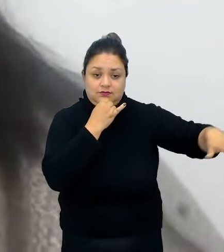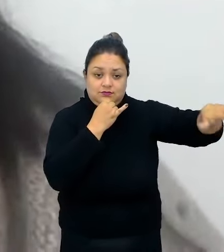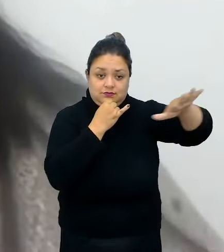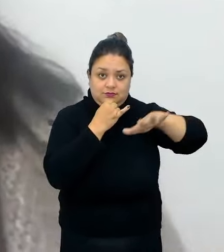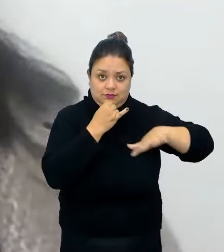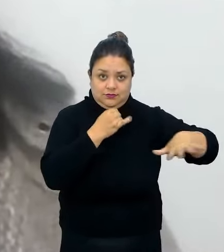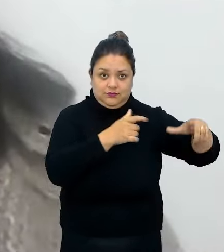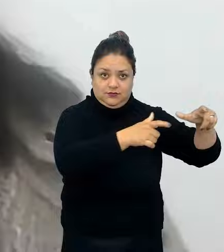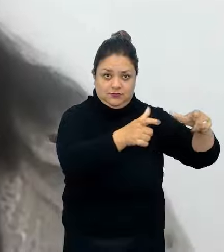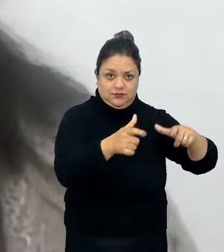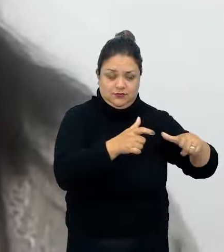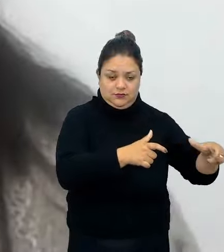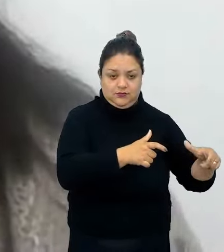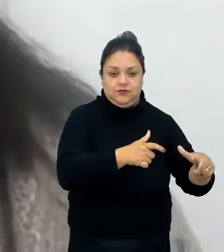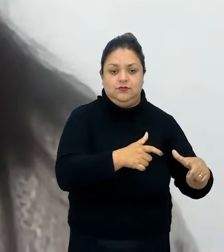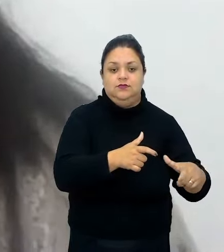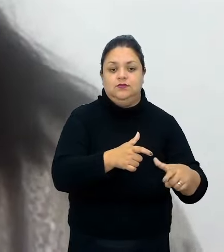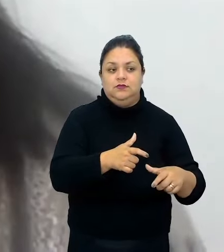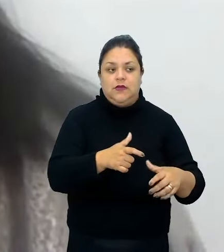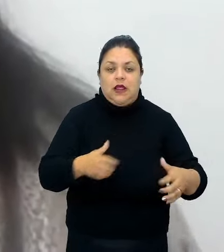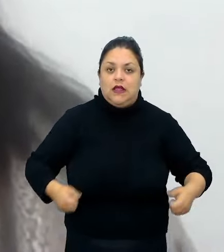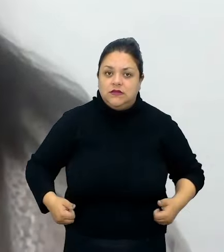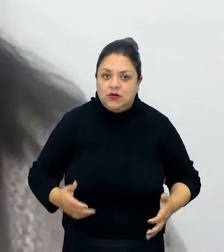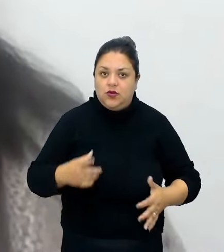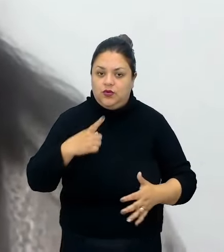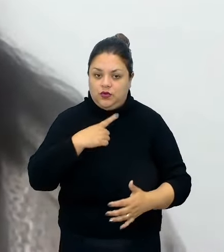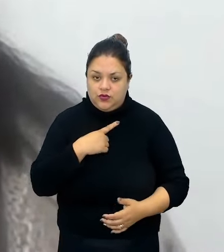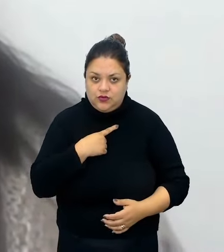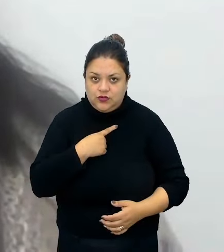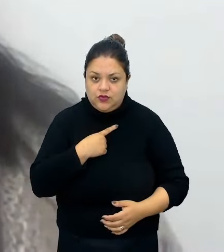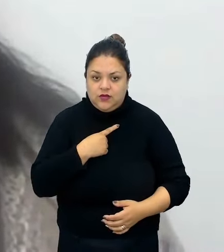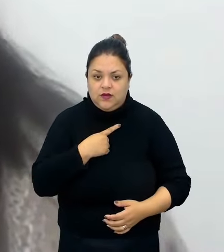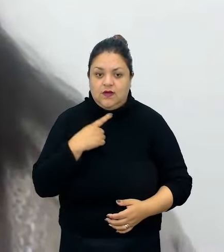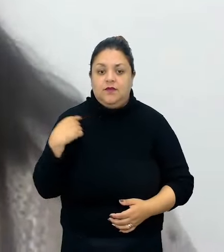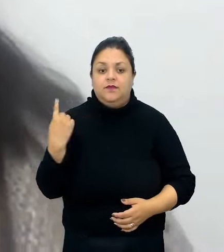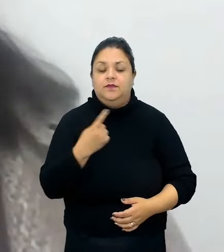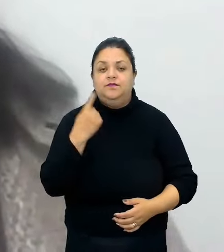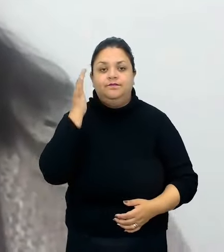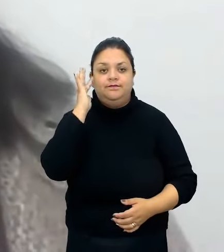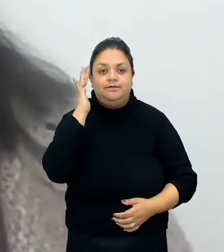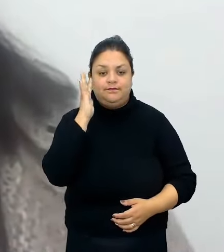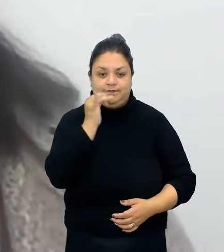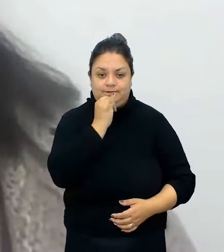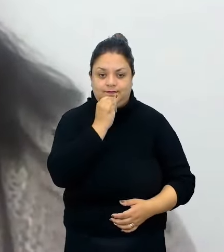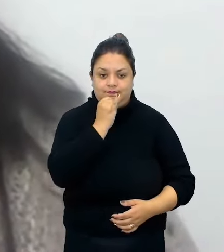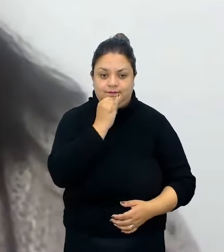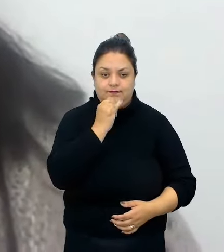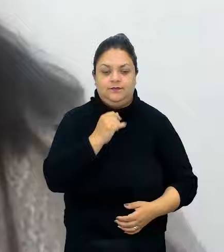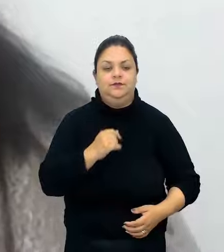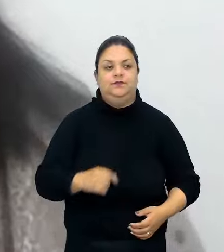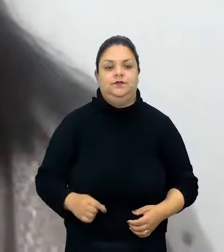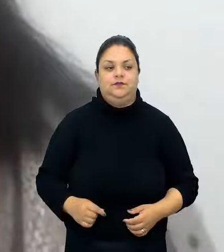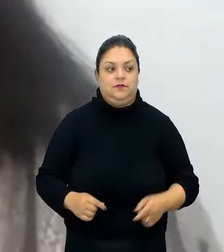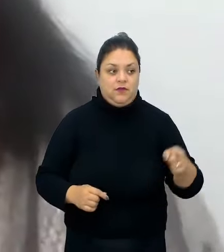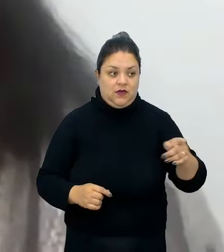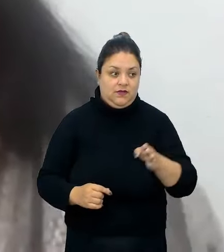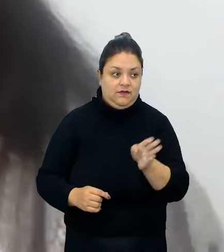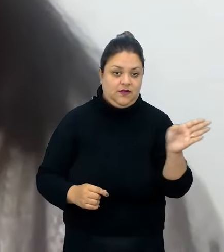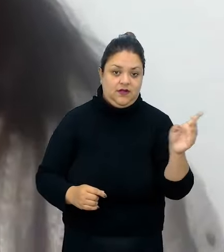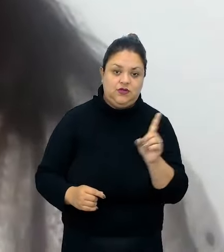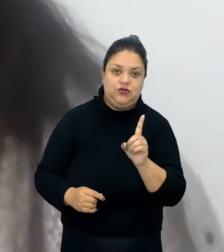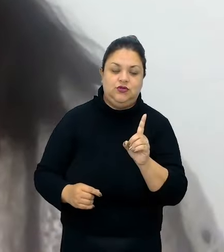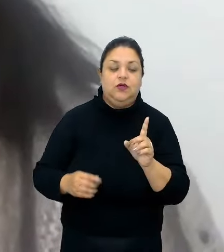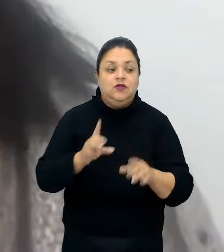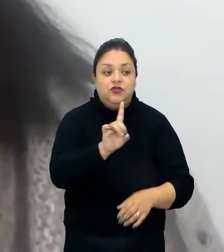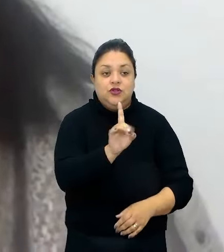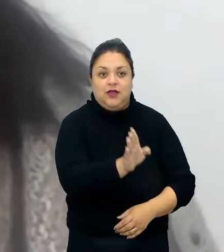de direcionar a cadeira de rodas, a gente dizer para ela, bem, se você for para a direita, você tem